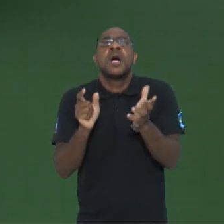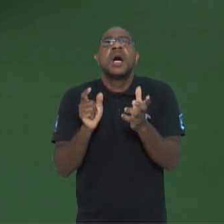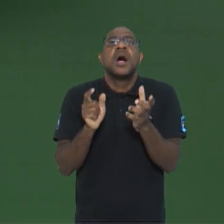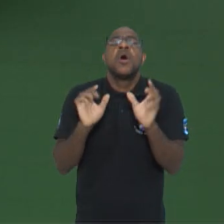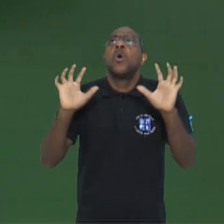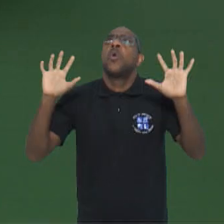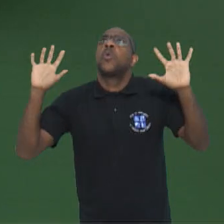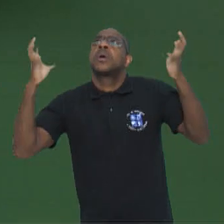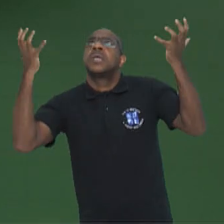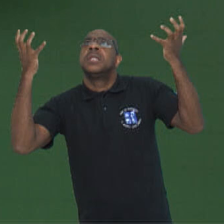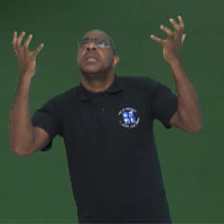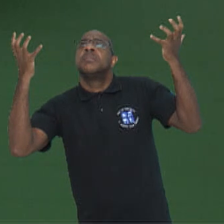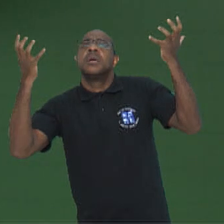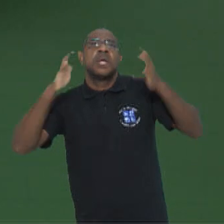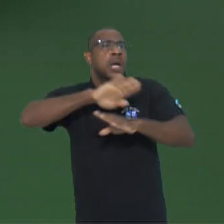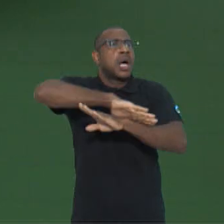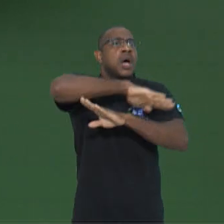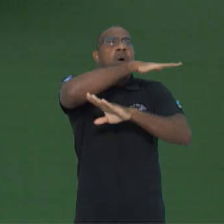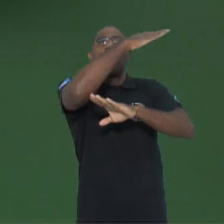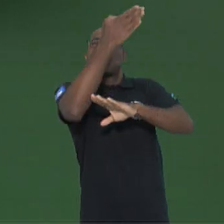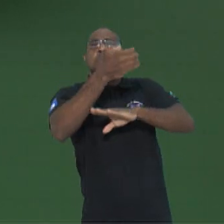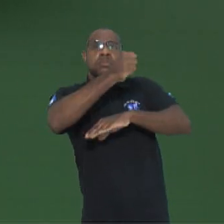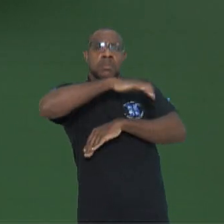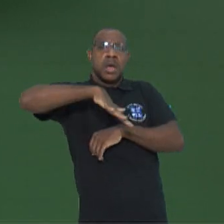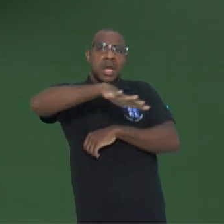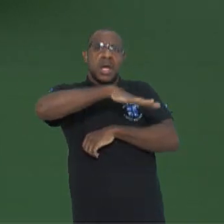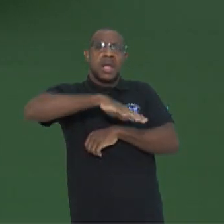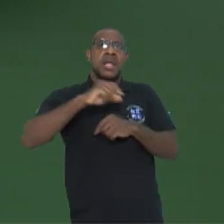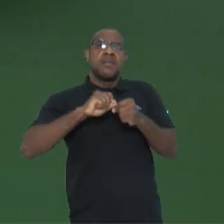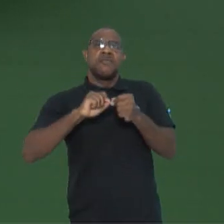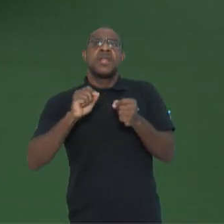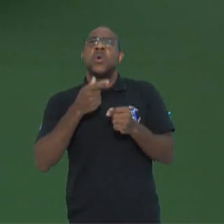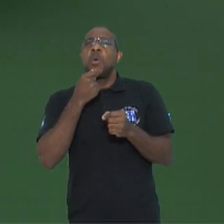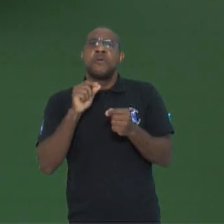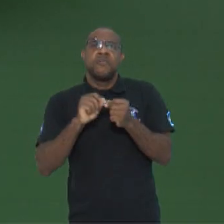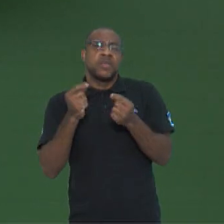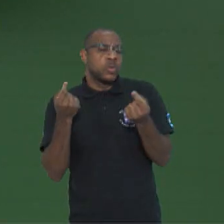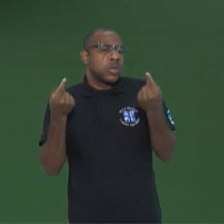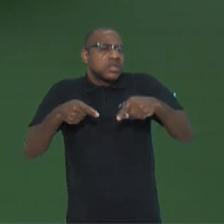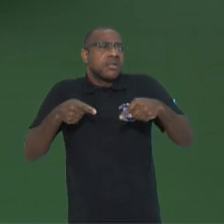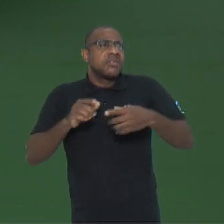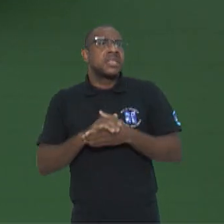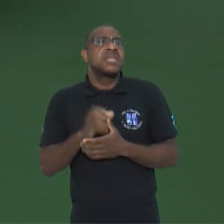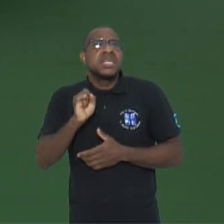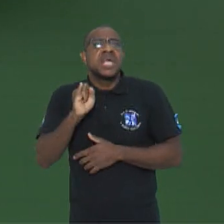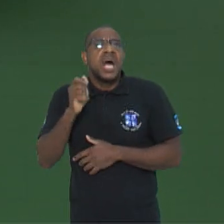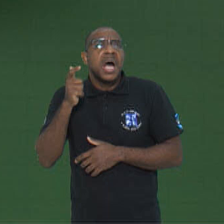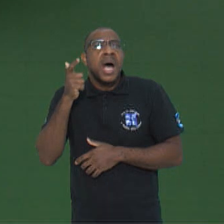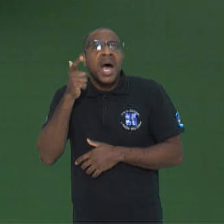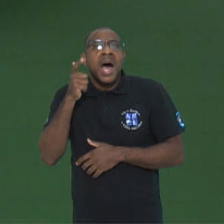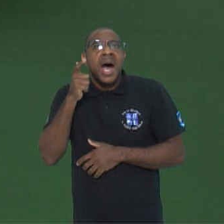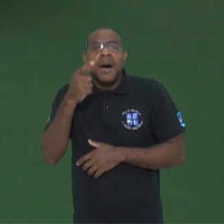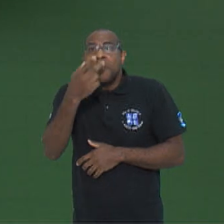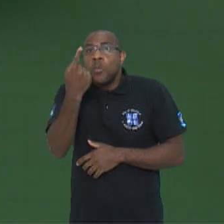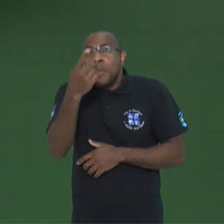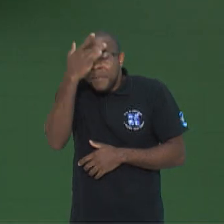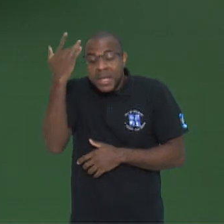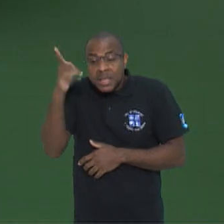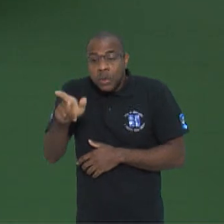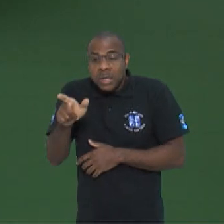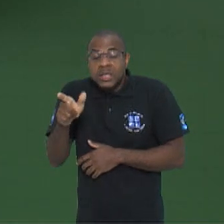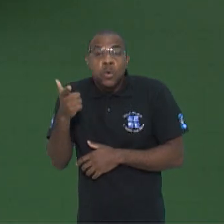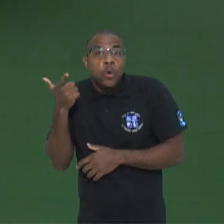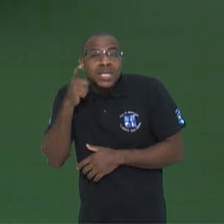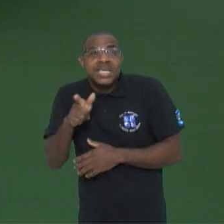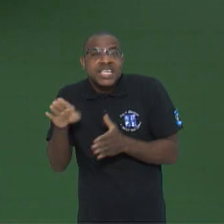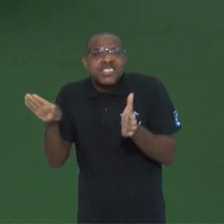cume de algumas montanhas ali da região, ele fez um desafio para alguém que conseguisse chegar no ponto mais alto, que é conhecido como